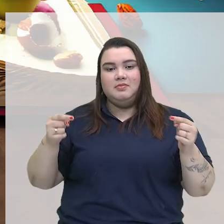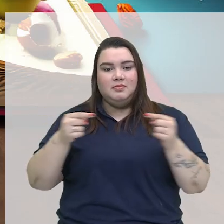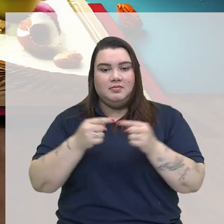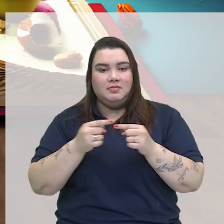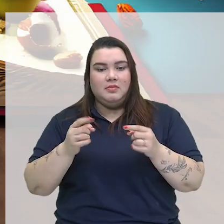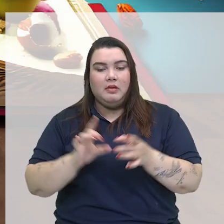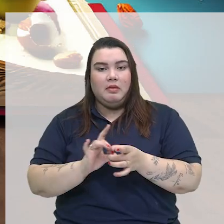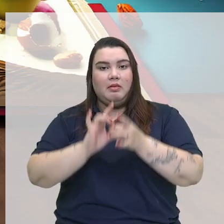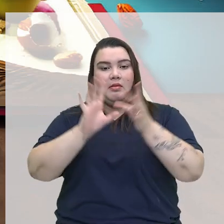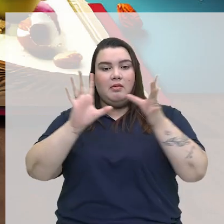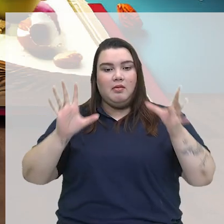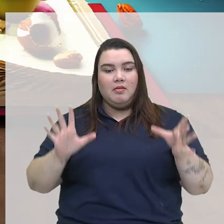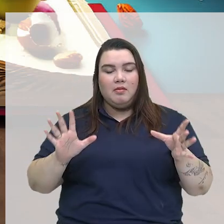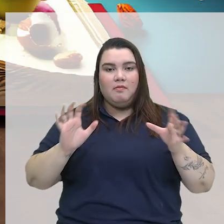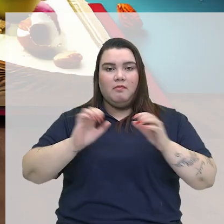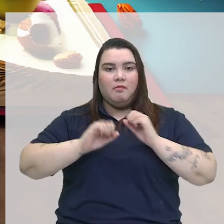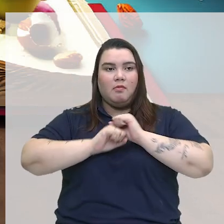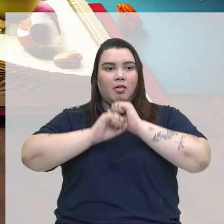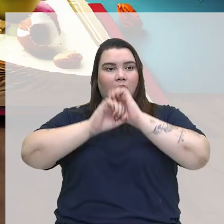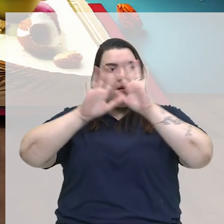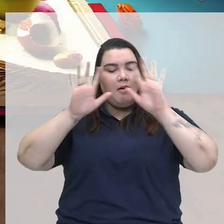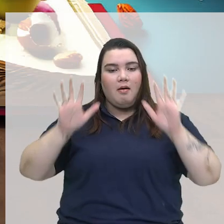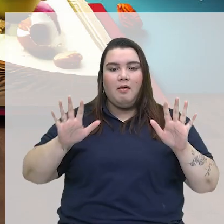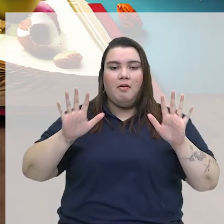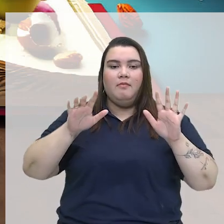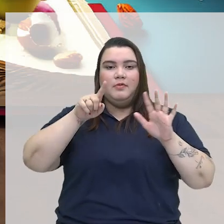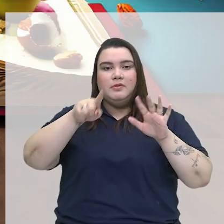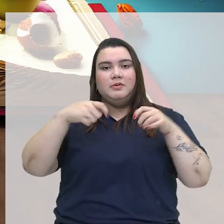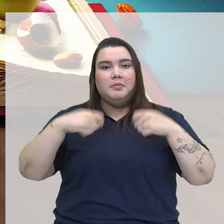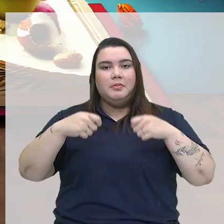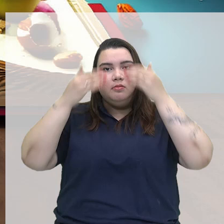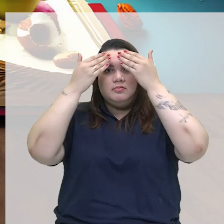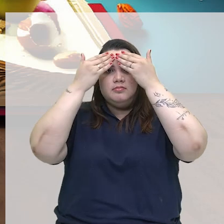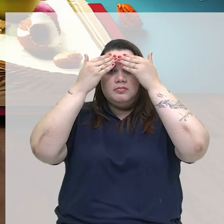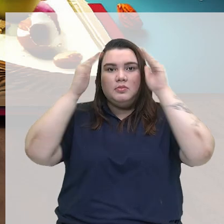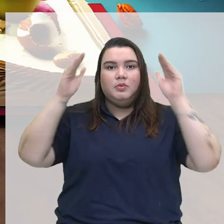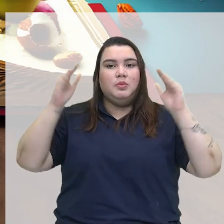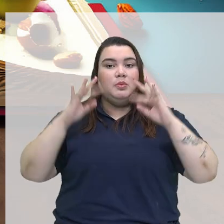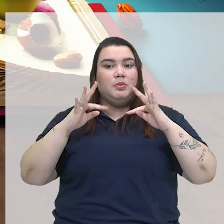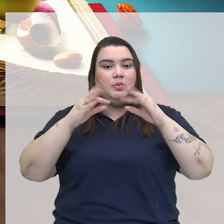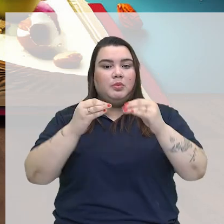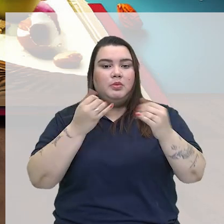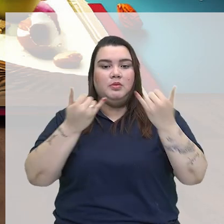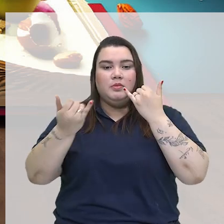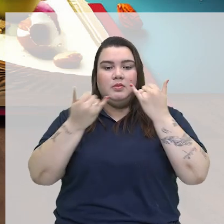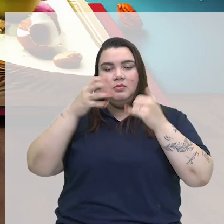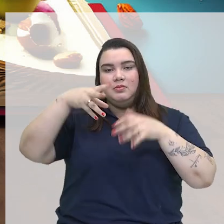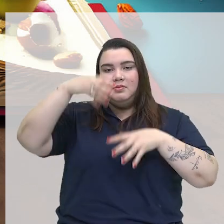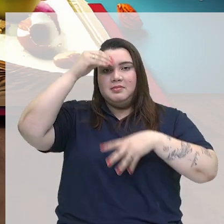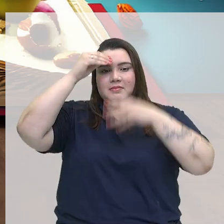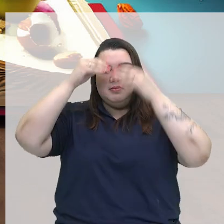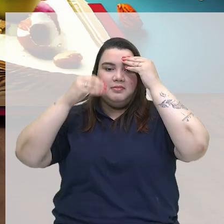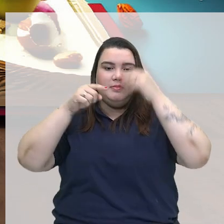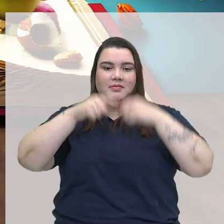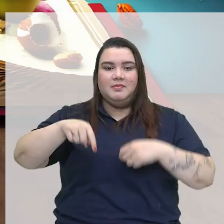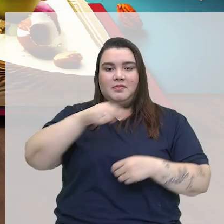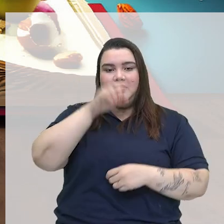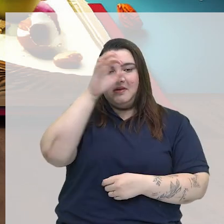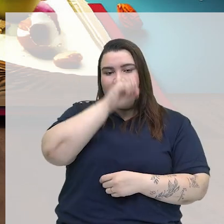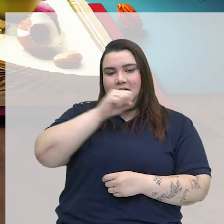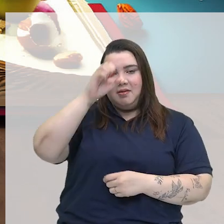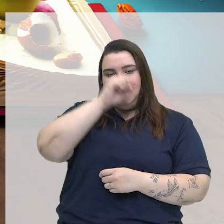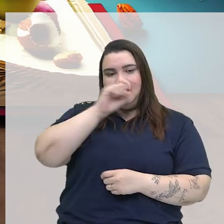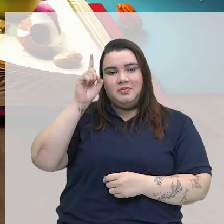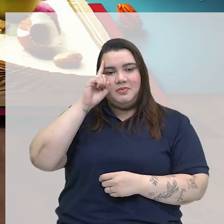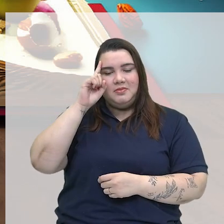ele é aberto, ele é amplo. Mantenham a mente aberta para todas as informações daquilo que vocês aprendem no dia a